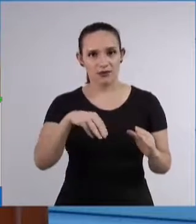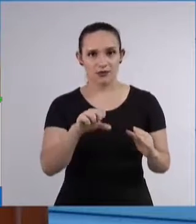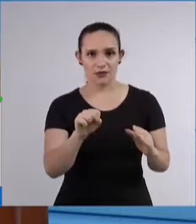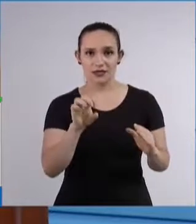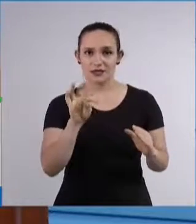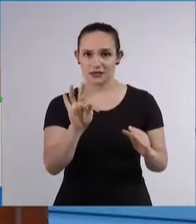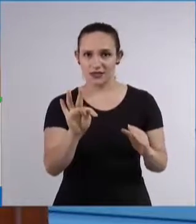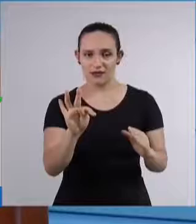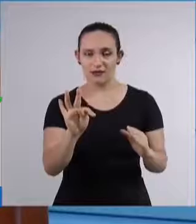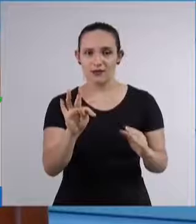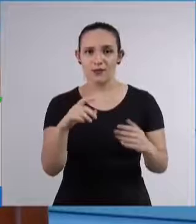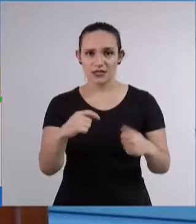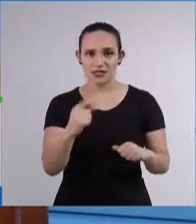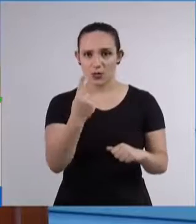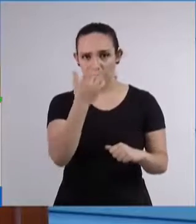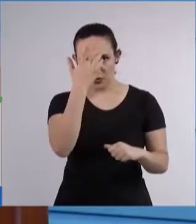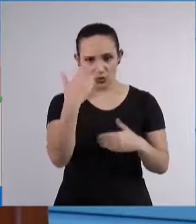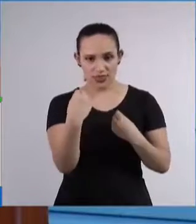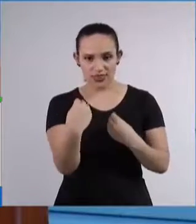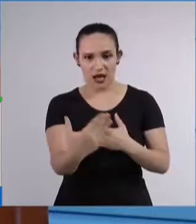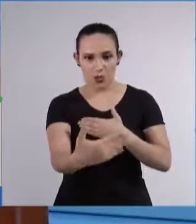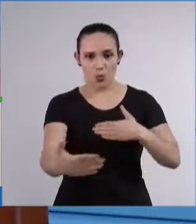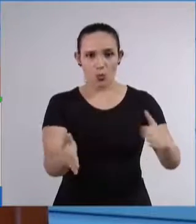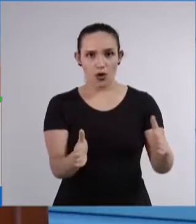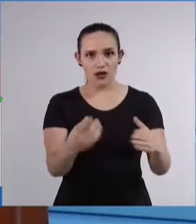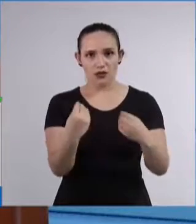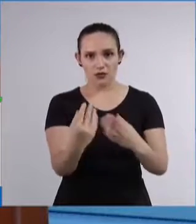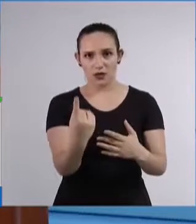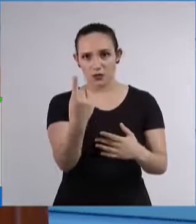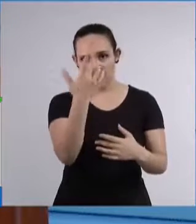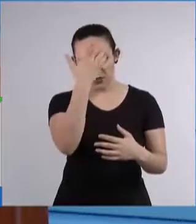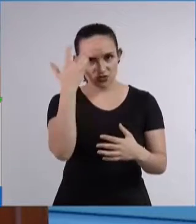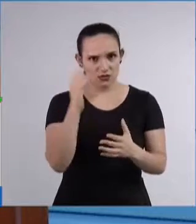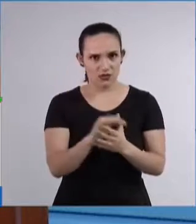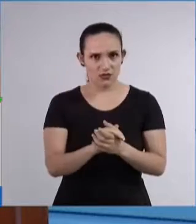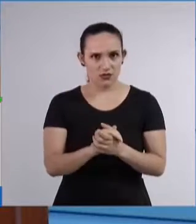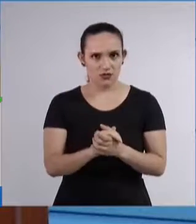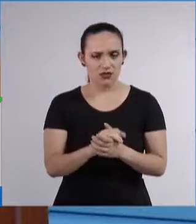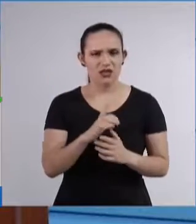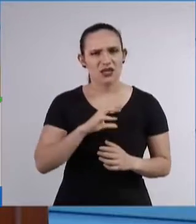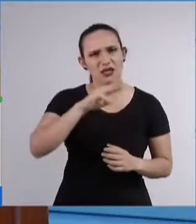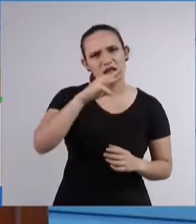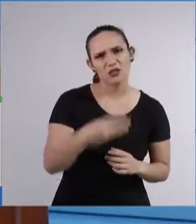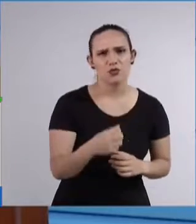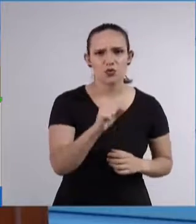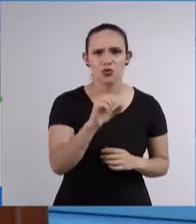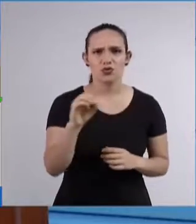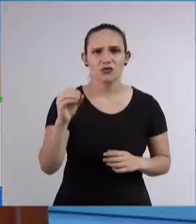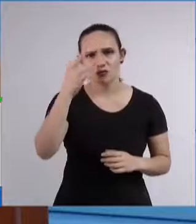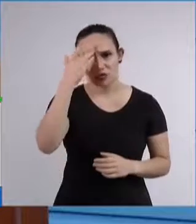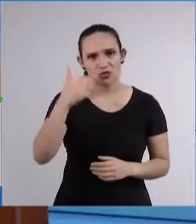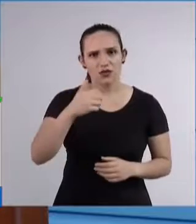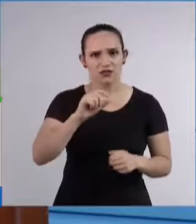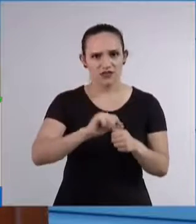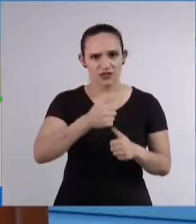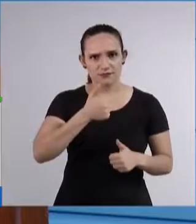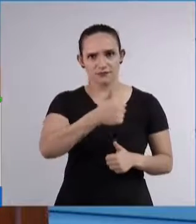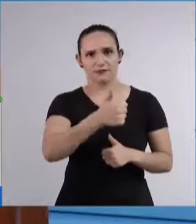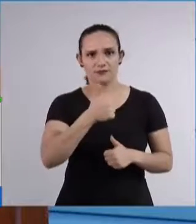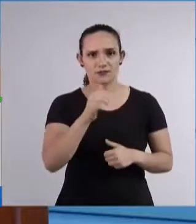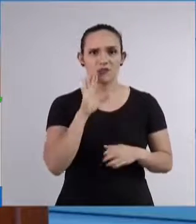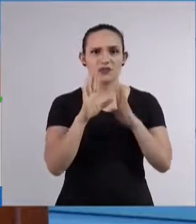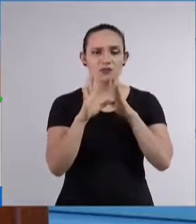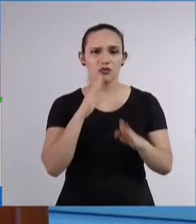que curtiram isso. Você imagina o que significa isso? Isso é um absurdo. Isso é lamentável que tenha esse tipo